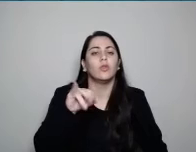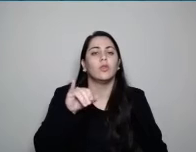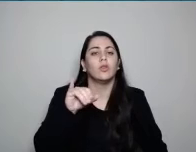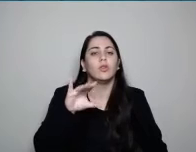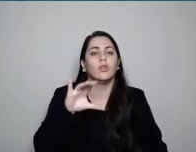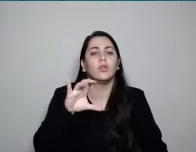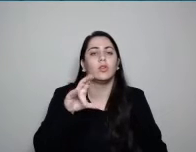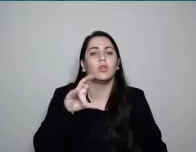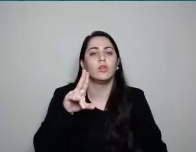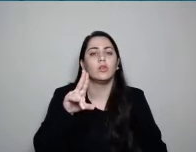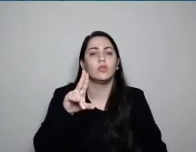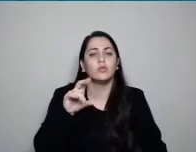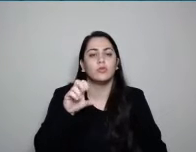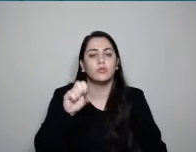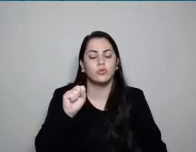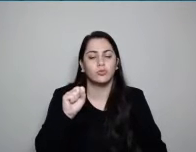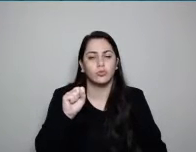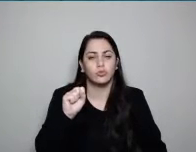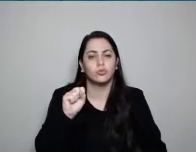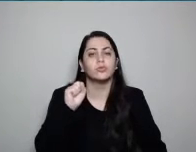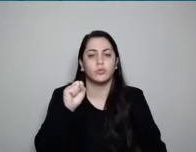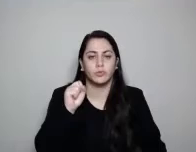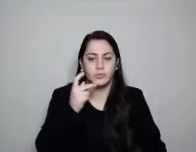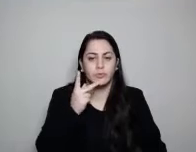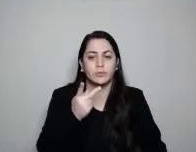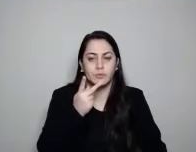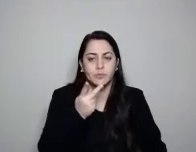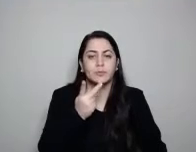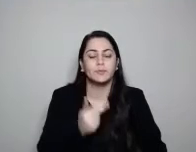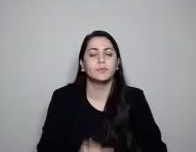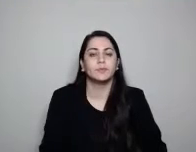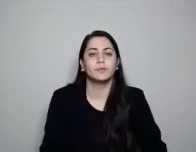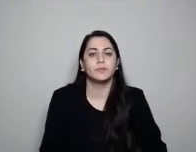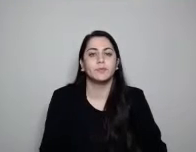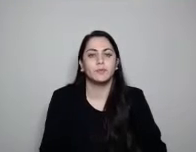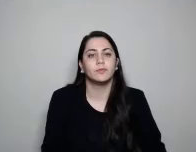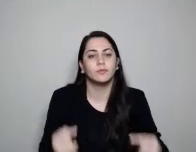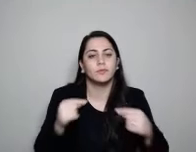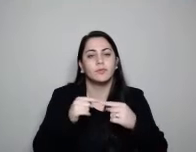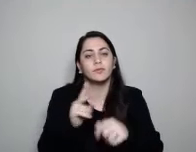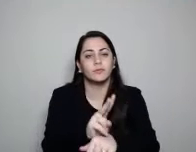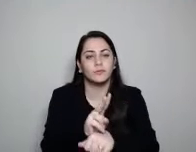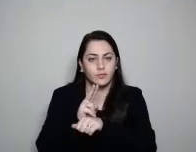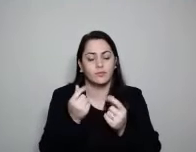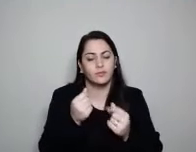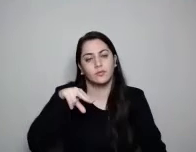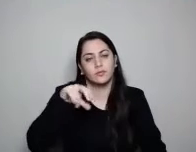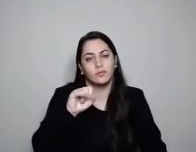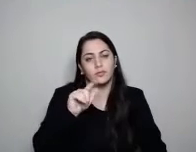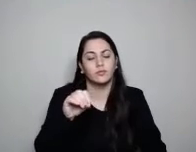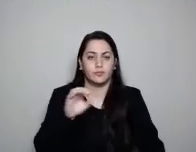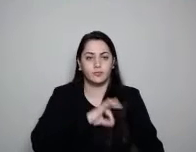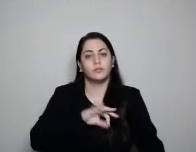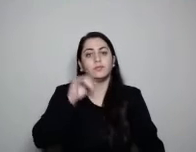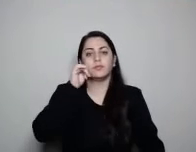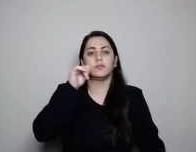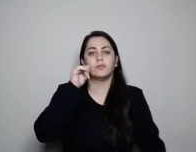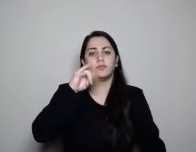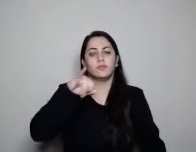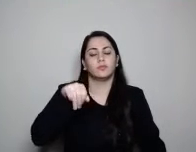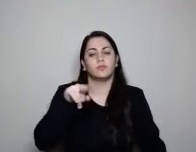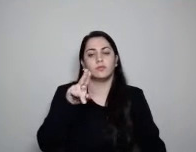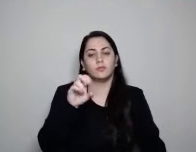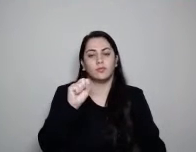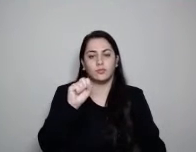empréstimo consignado que foi feito no salário da Jussara, da autora Jussara.